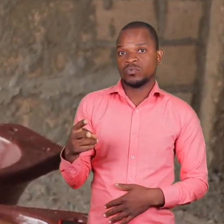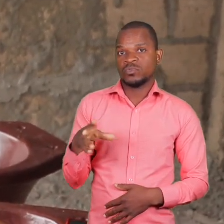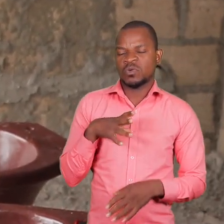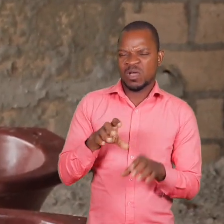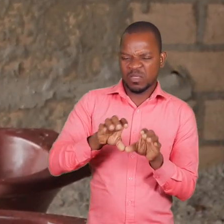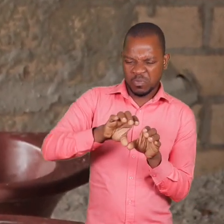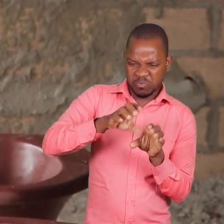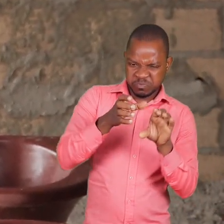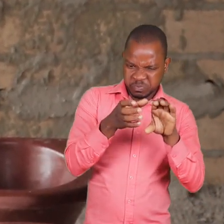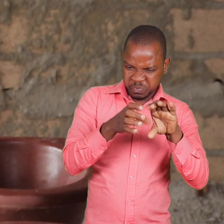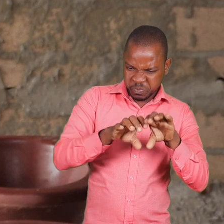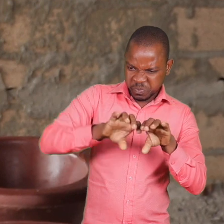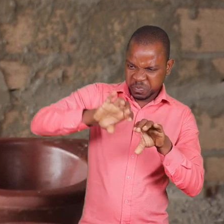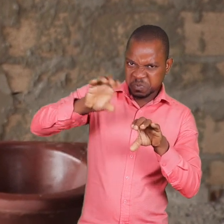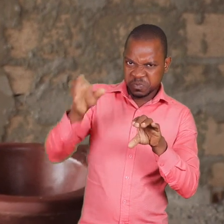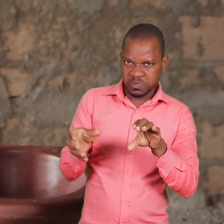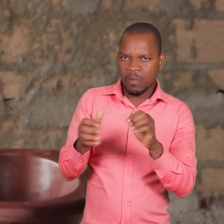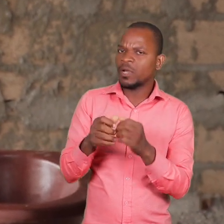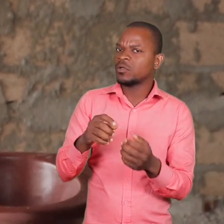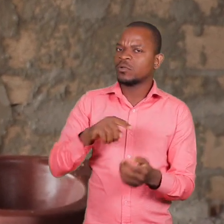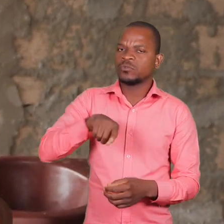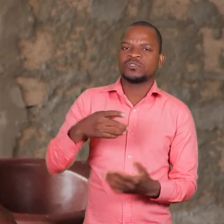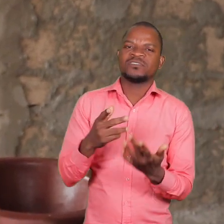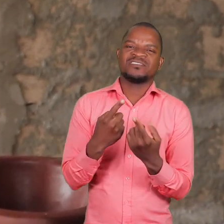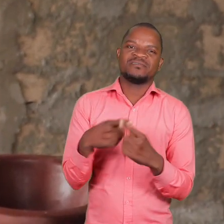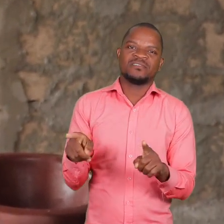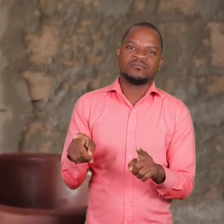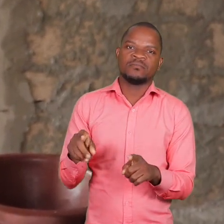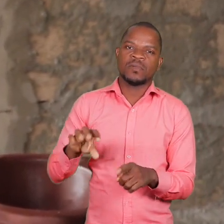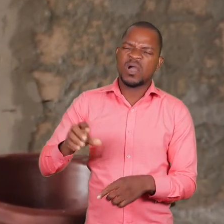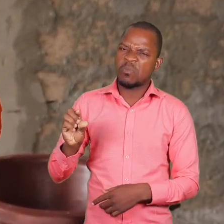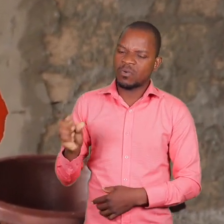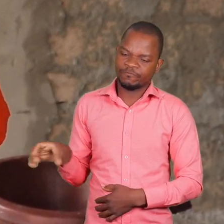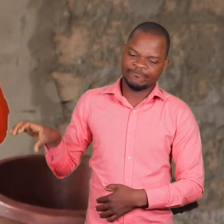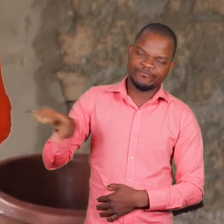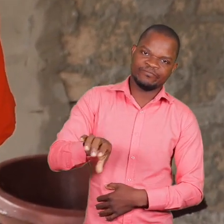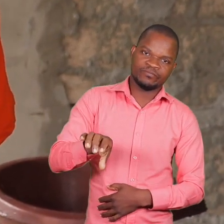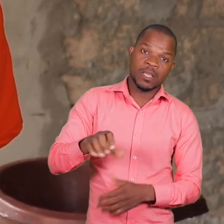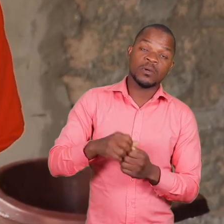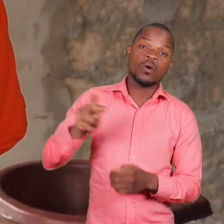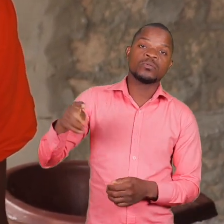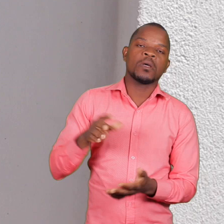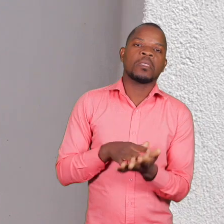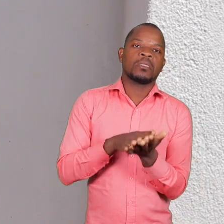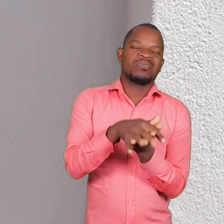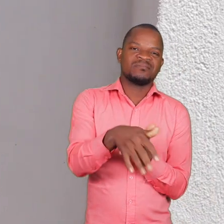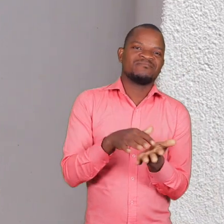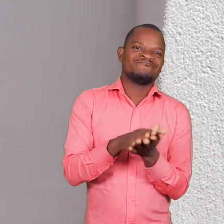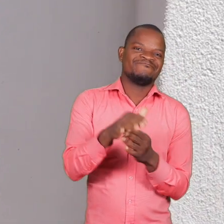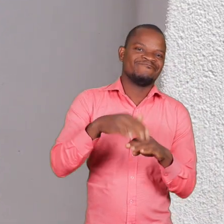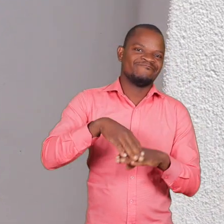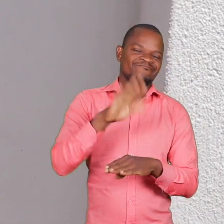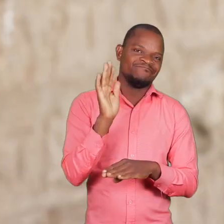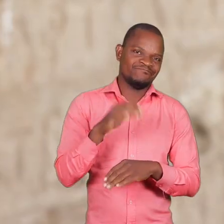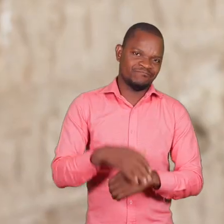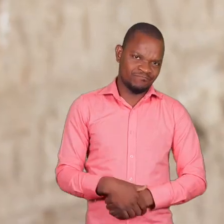sifão. E a nossa é descarga direta. As outras pias precisam de mais água para fazer a descarga. E a nossa só precisa mesmo de um